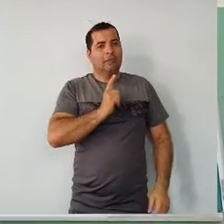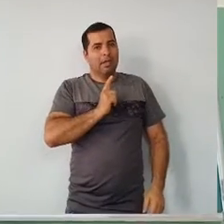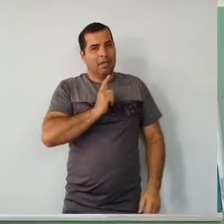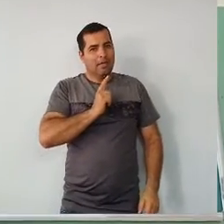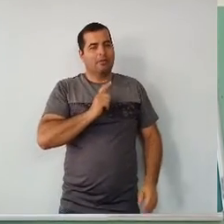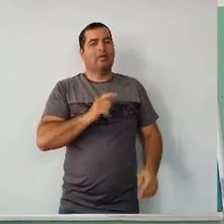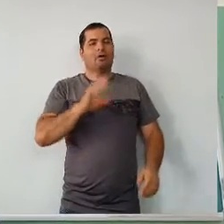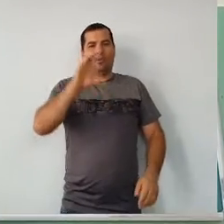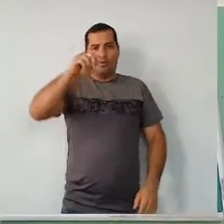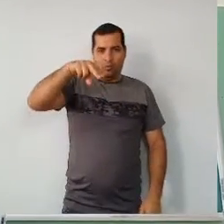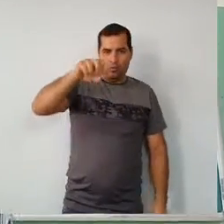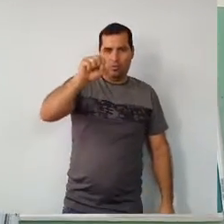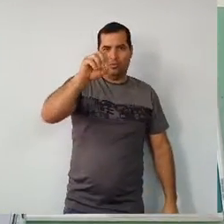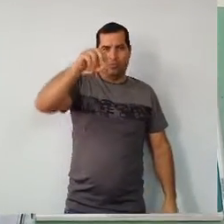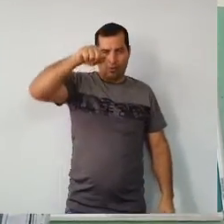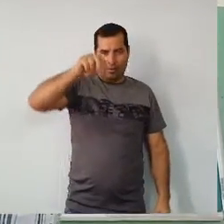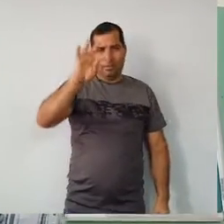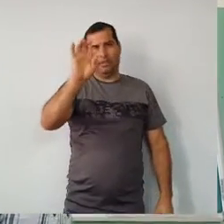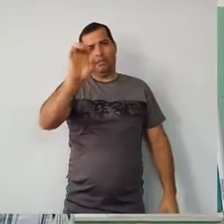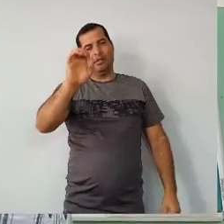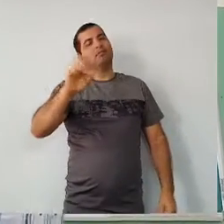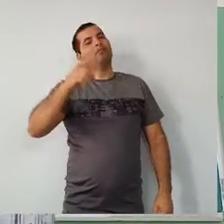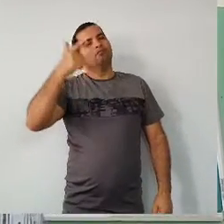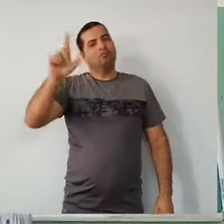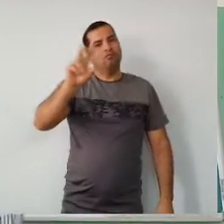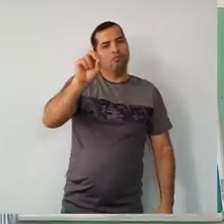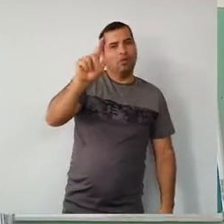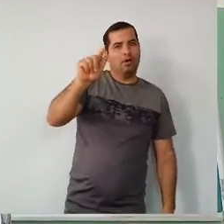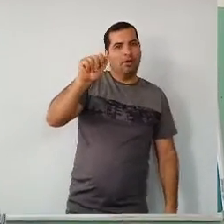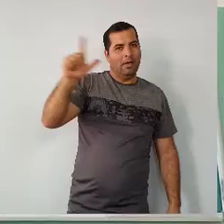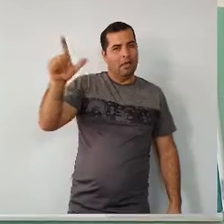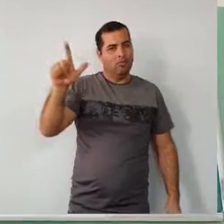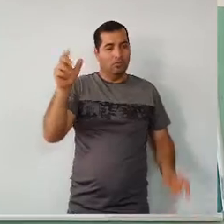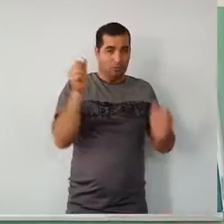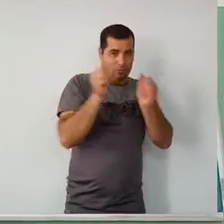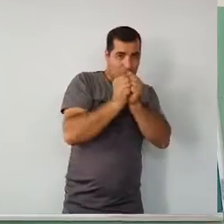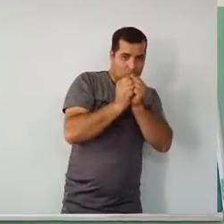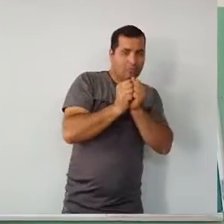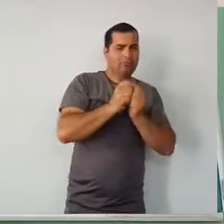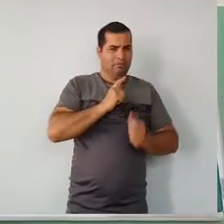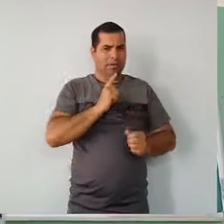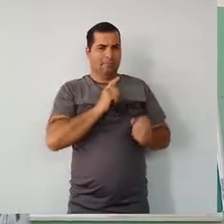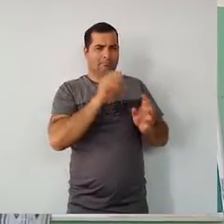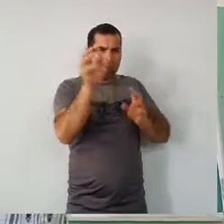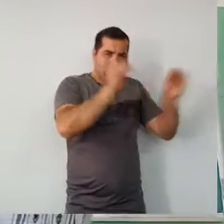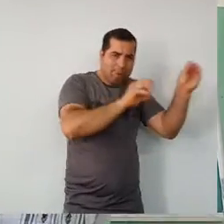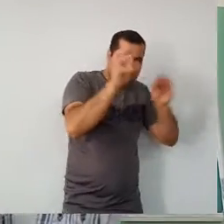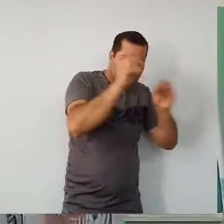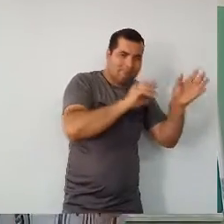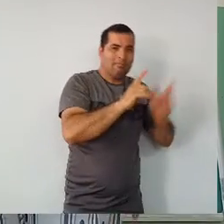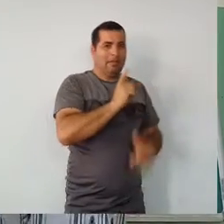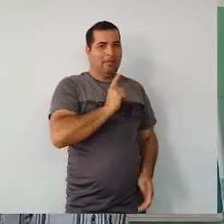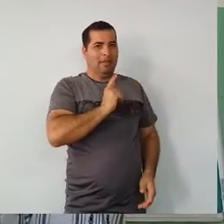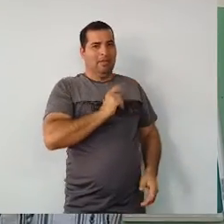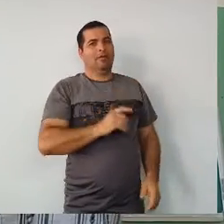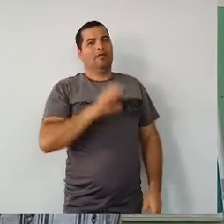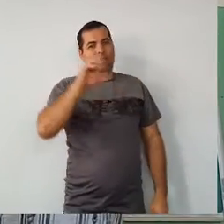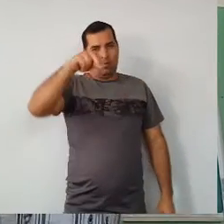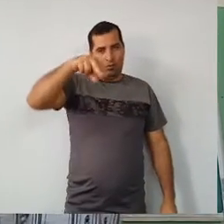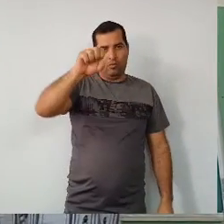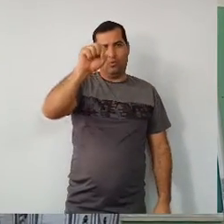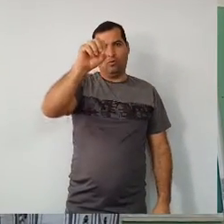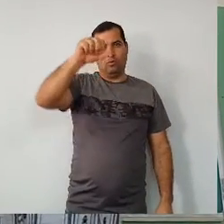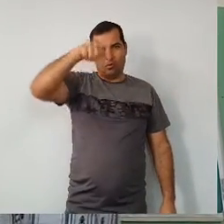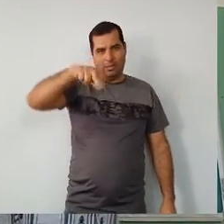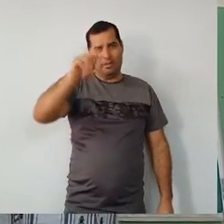e vogais, consoantes, consoantes e vogais. Então, aqui nós temos